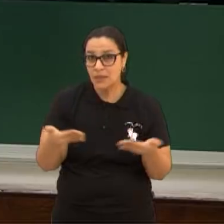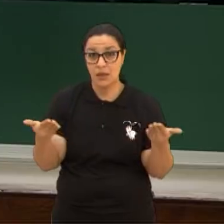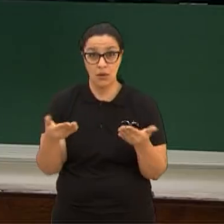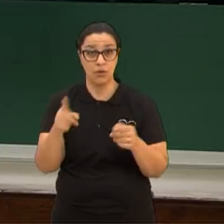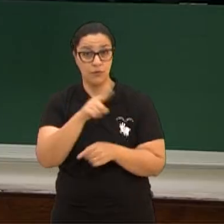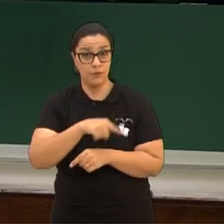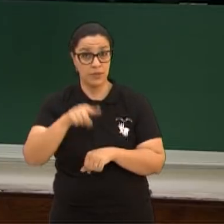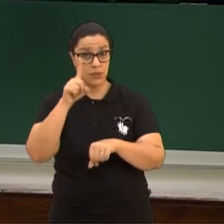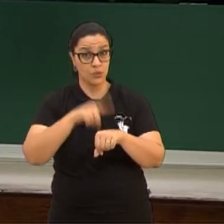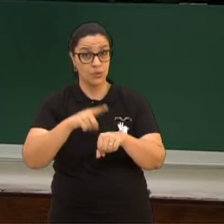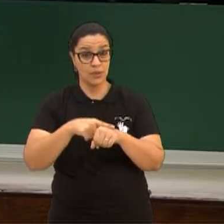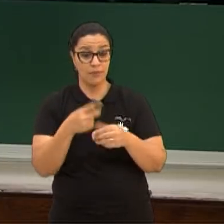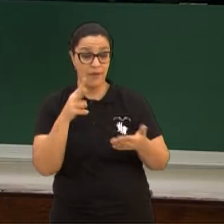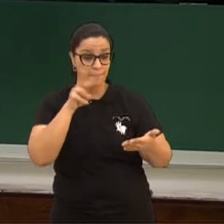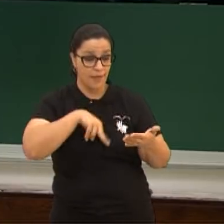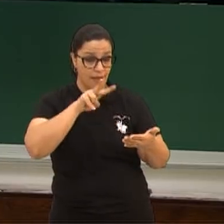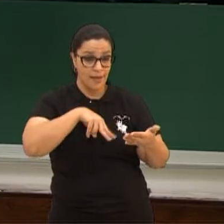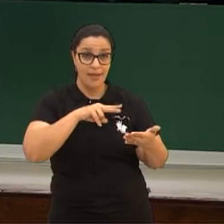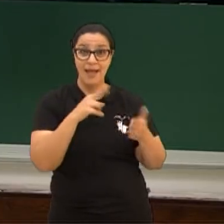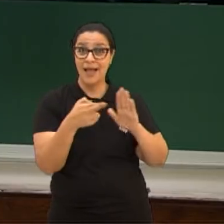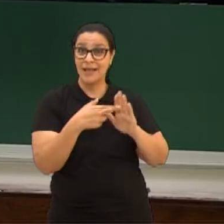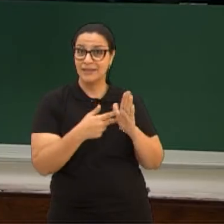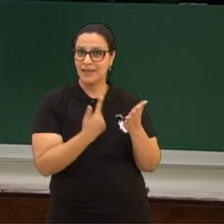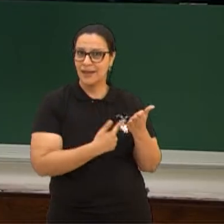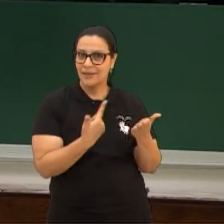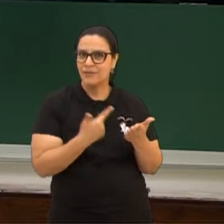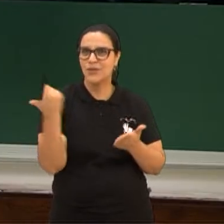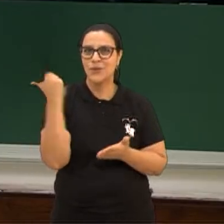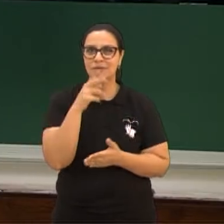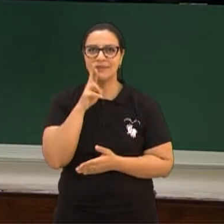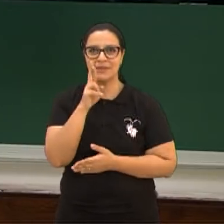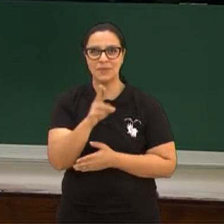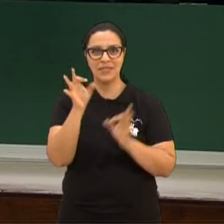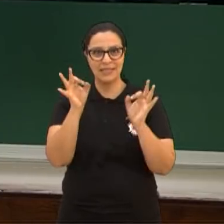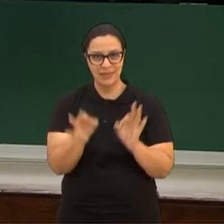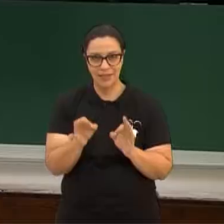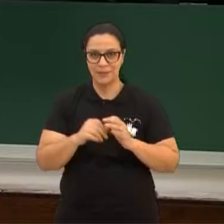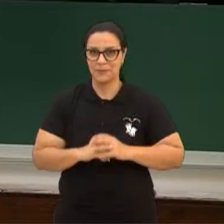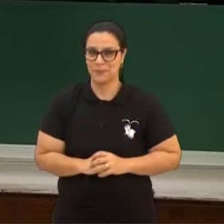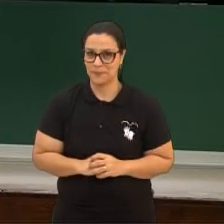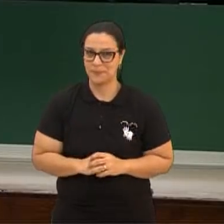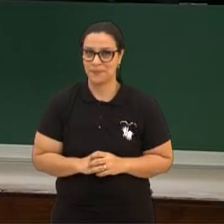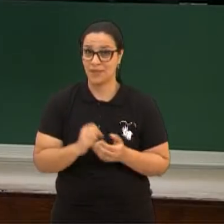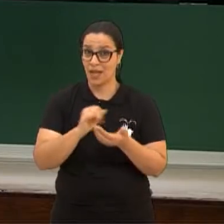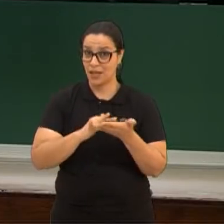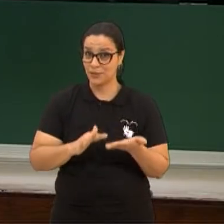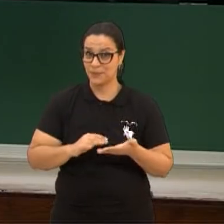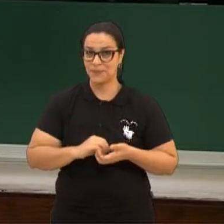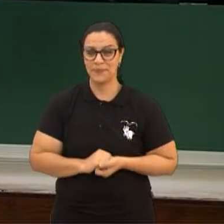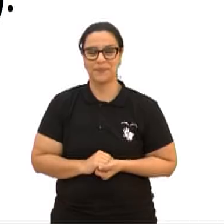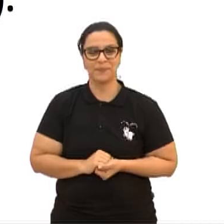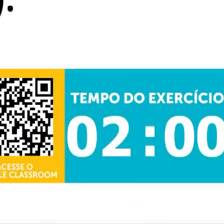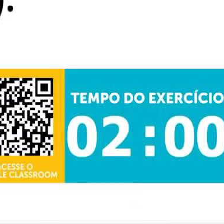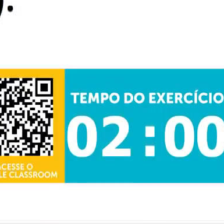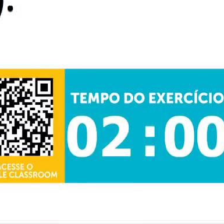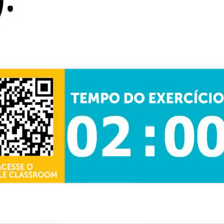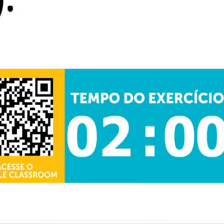momento, corre, olha lá as regrinhas para você responder corretamente o exercício.